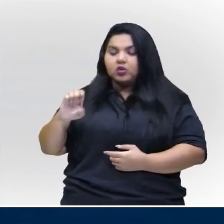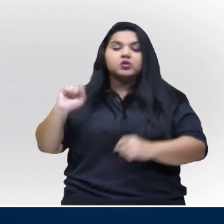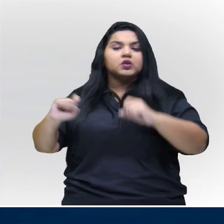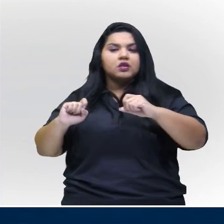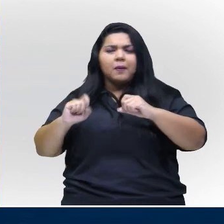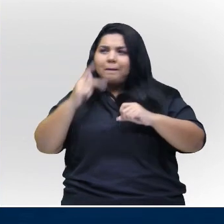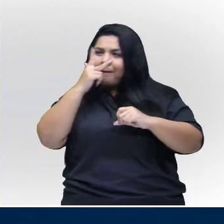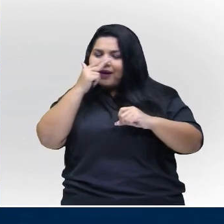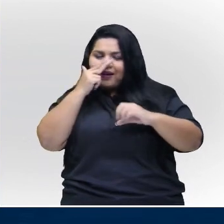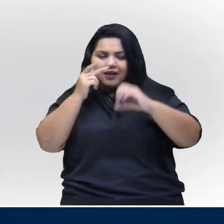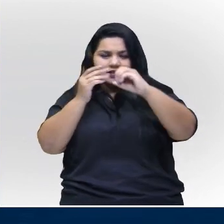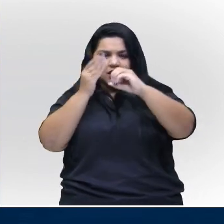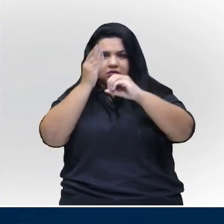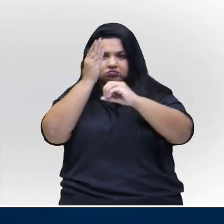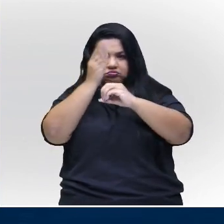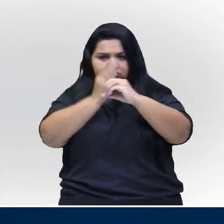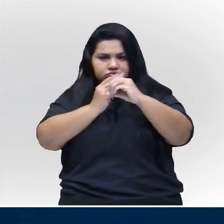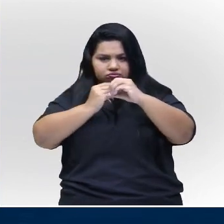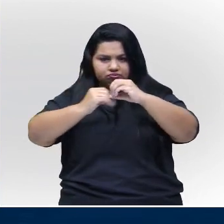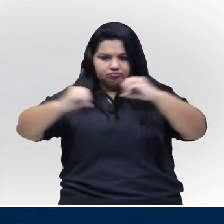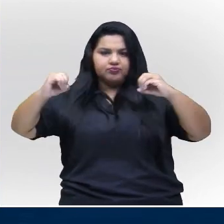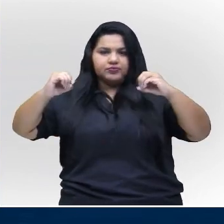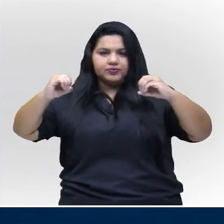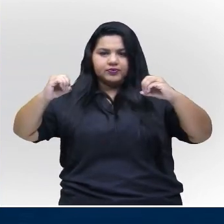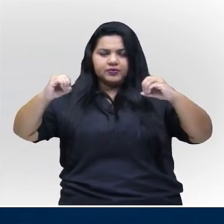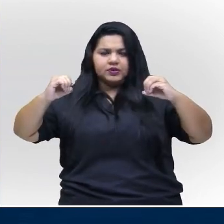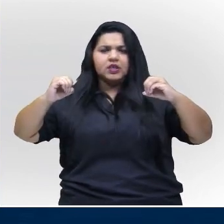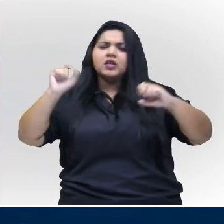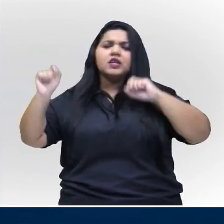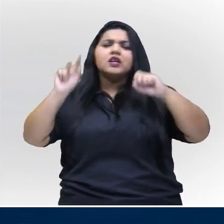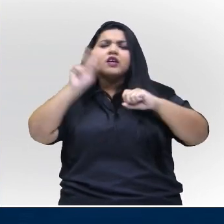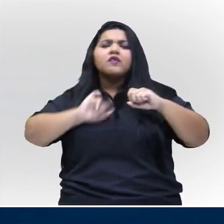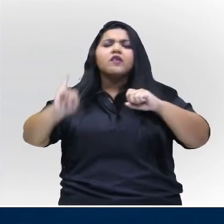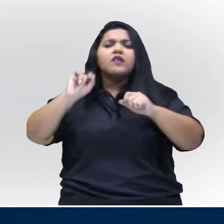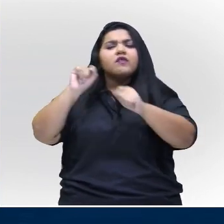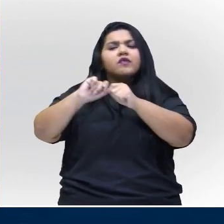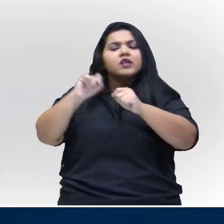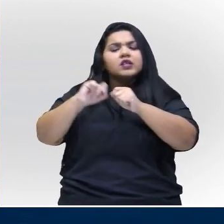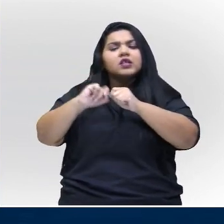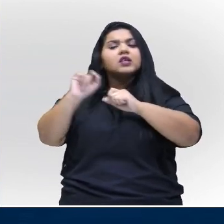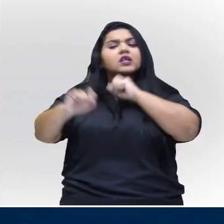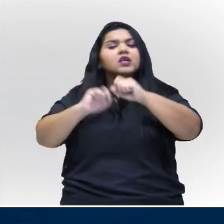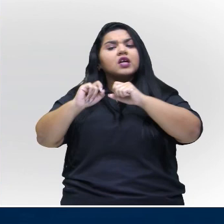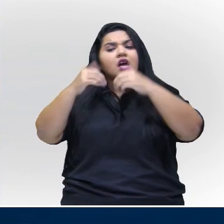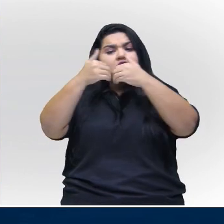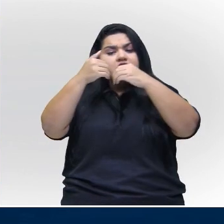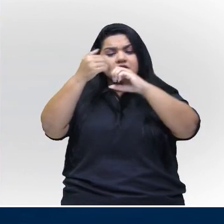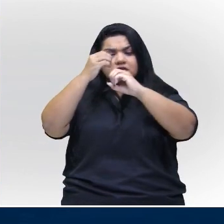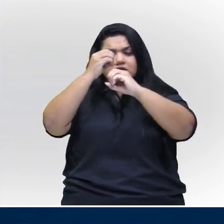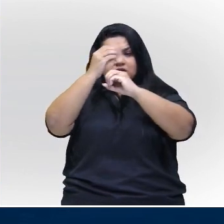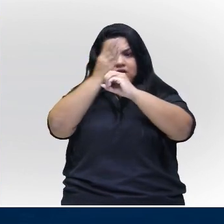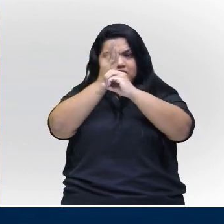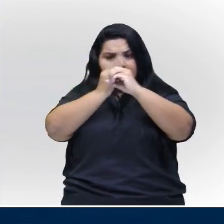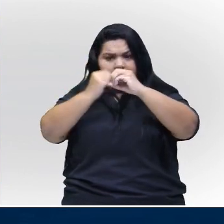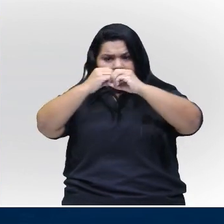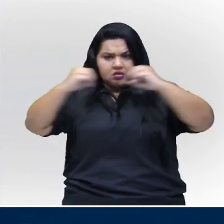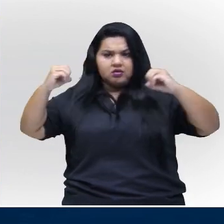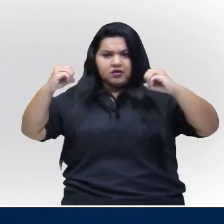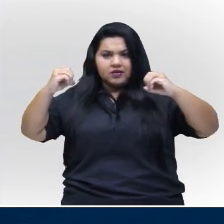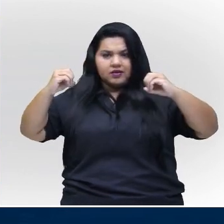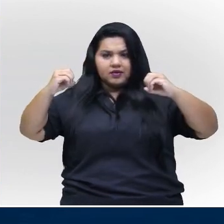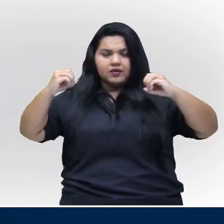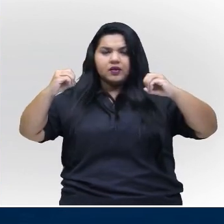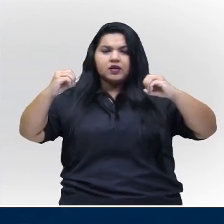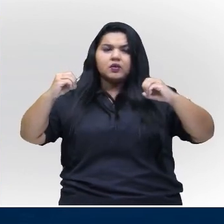divisão celular. Né? E quem vai atuar nesse processo de divisão celular é justamente essa organela, né?